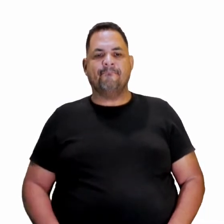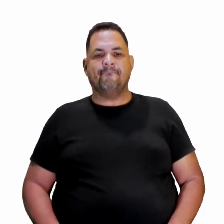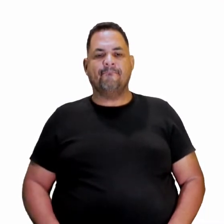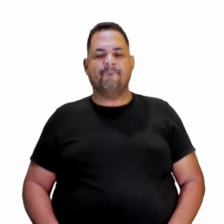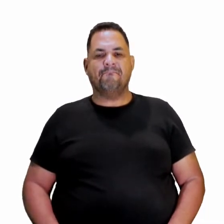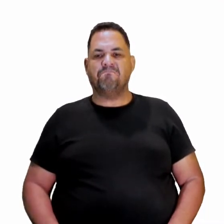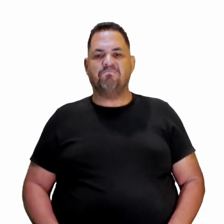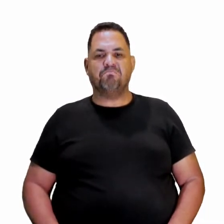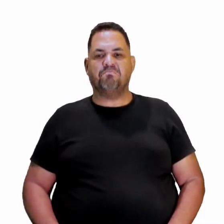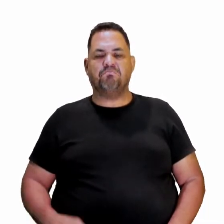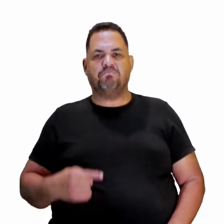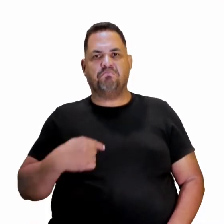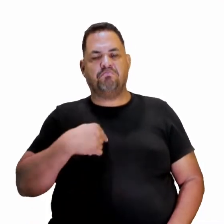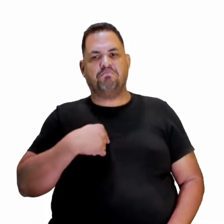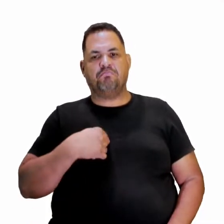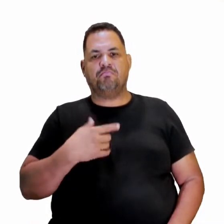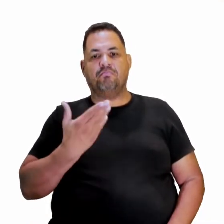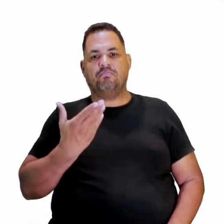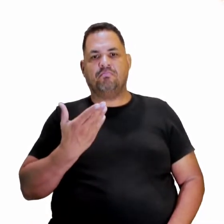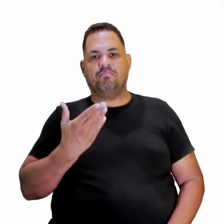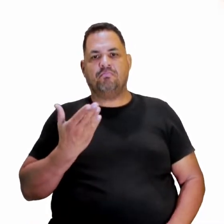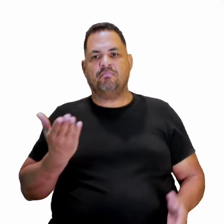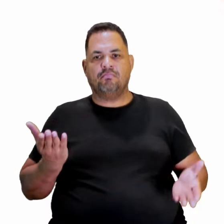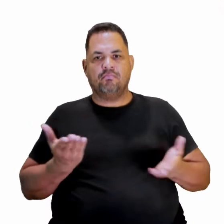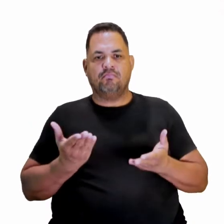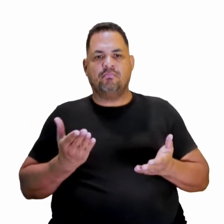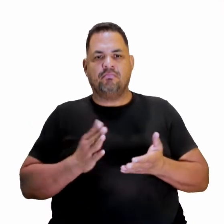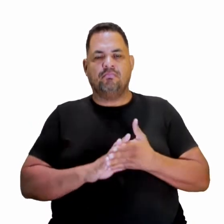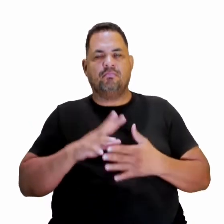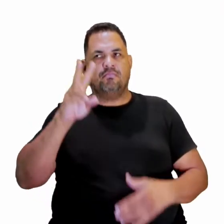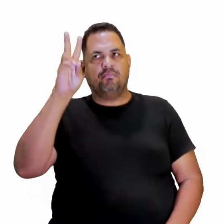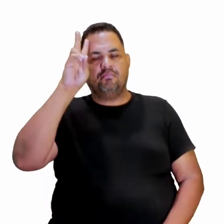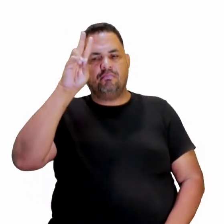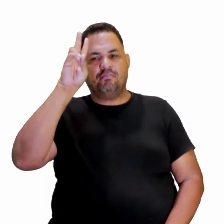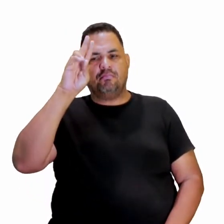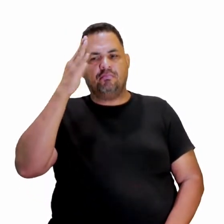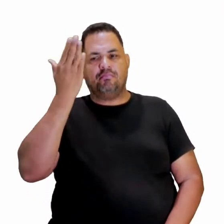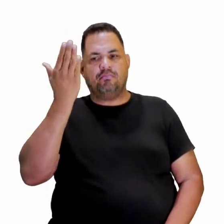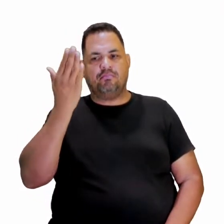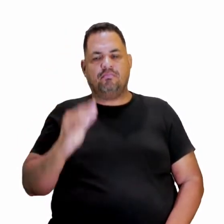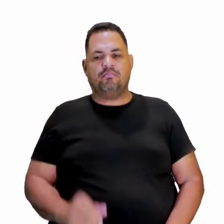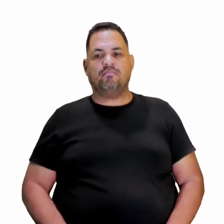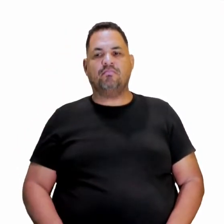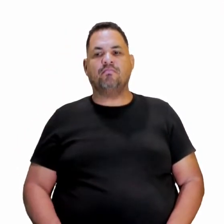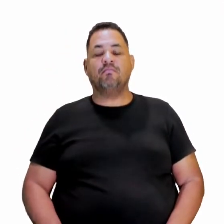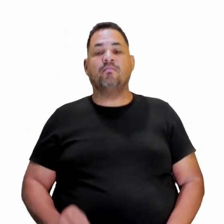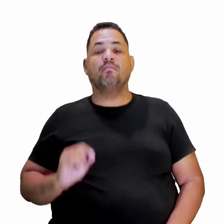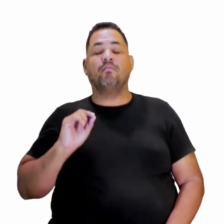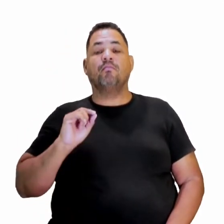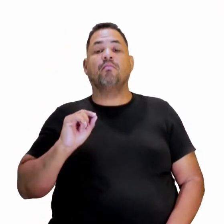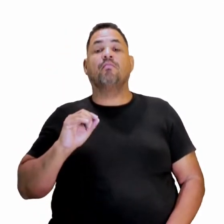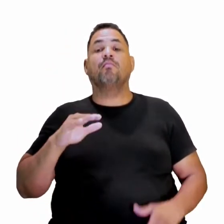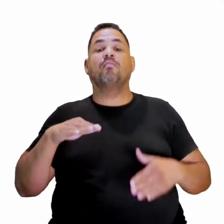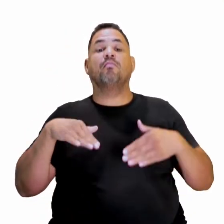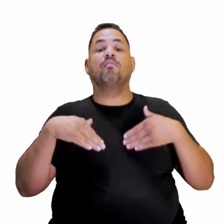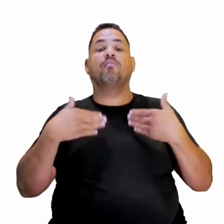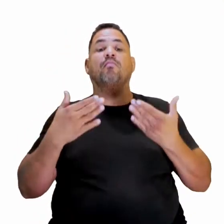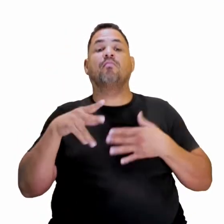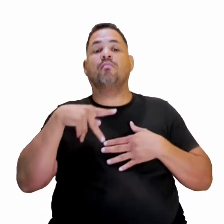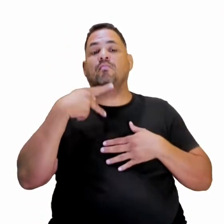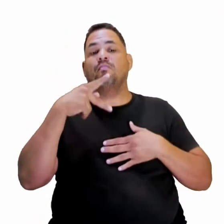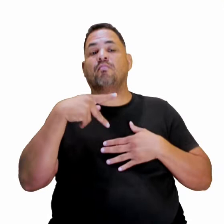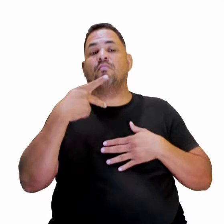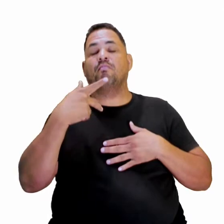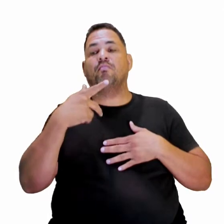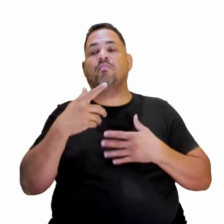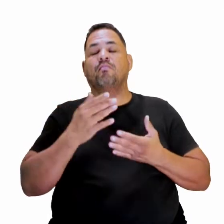eu não. Ah, tá, agora sim, agora me veio na cabeça a seguinte situação. Que é o seguinte, quando eu falei lá no segundo slide,